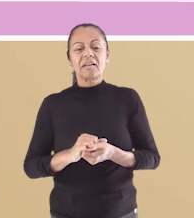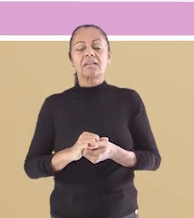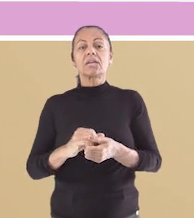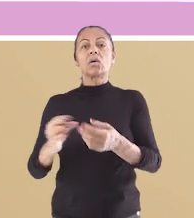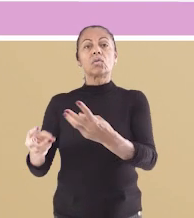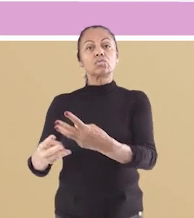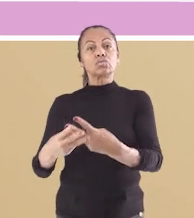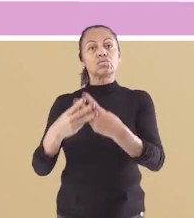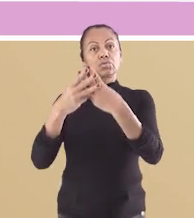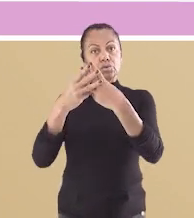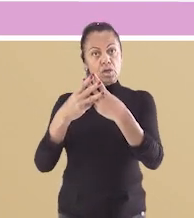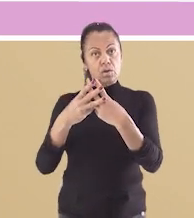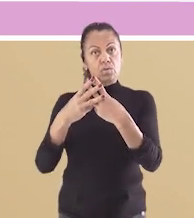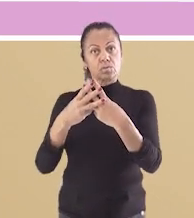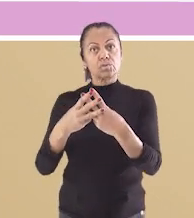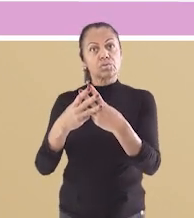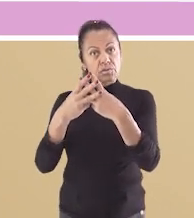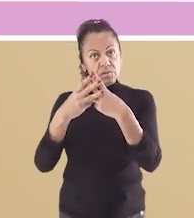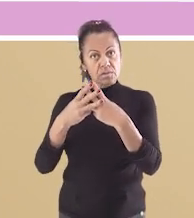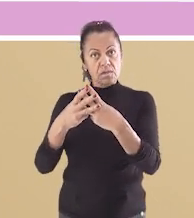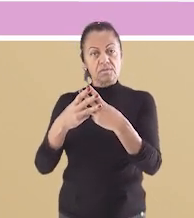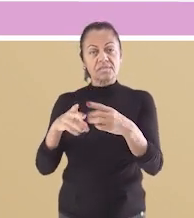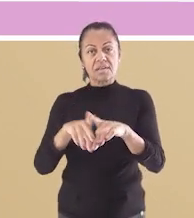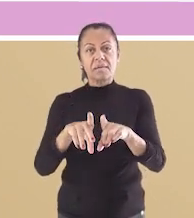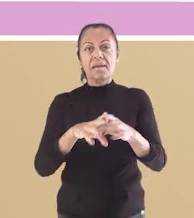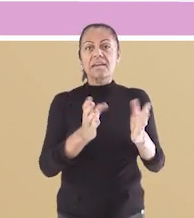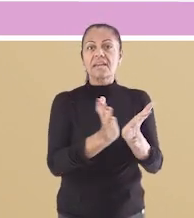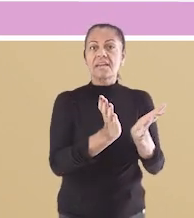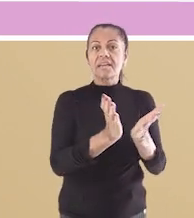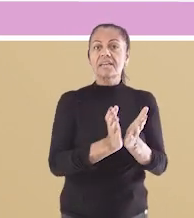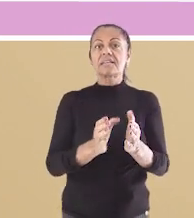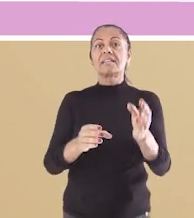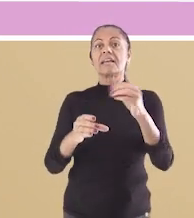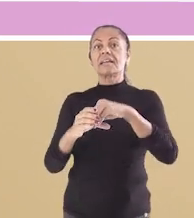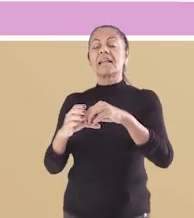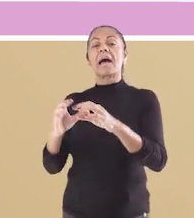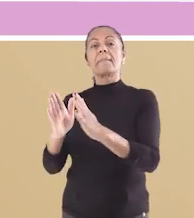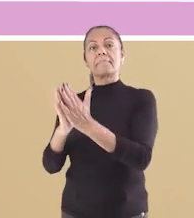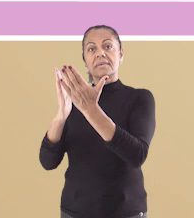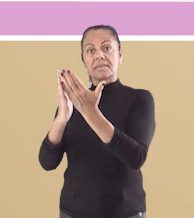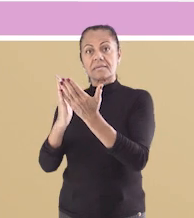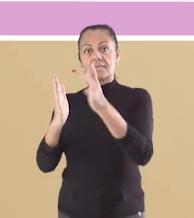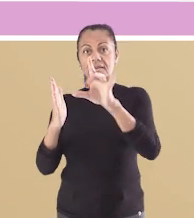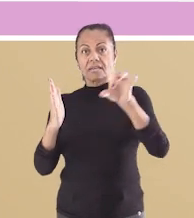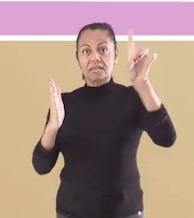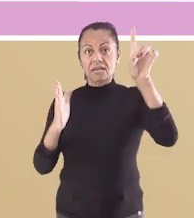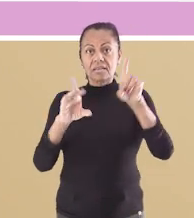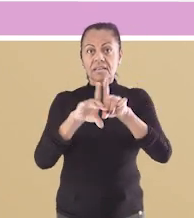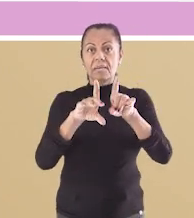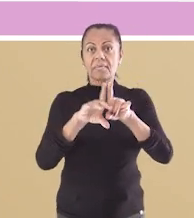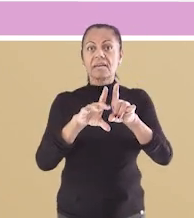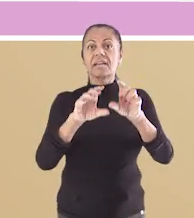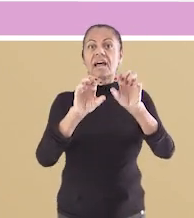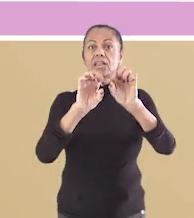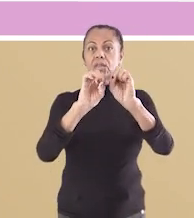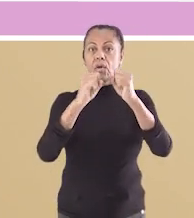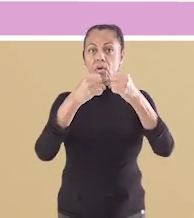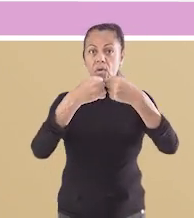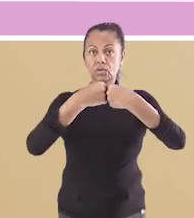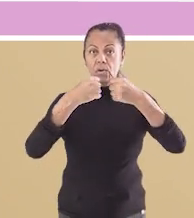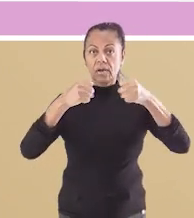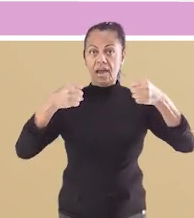sagrados. Os 10 mandamentos, por exemplo, são válidos para os judeus e para os cristãos.